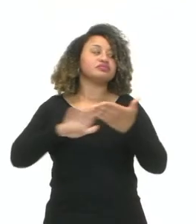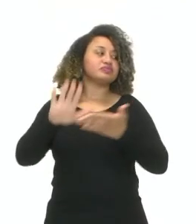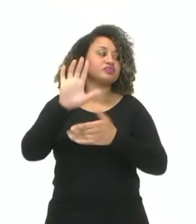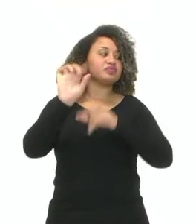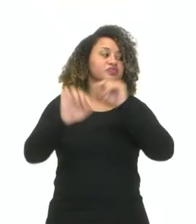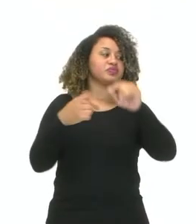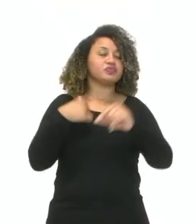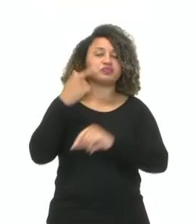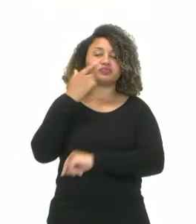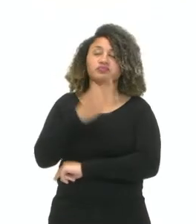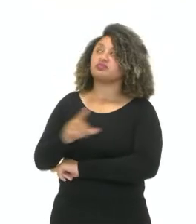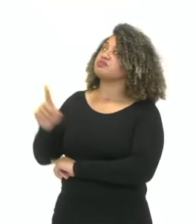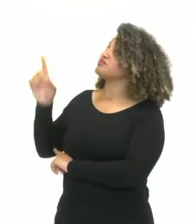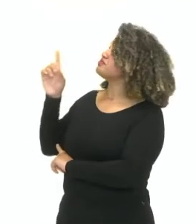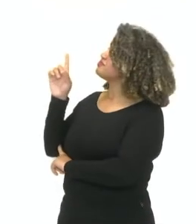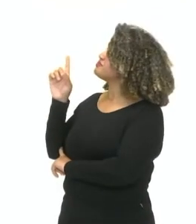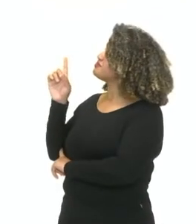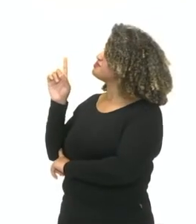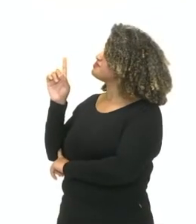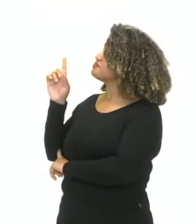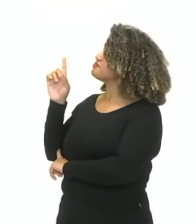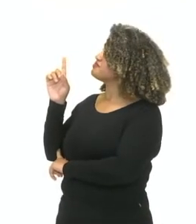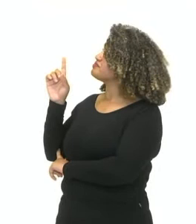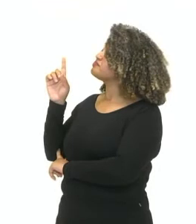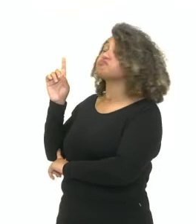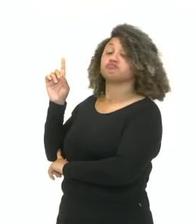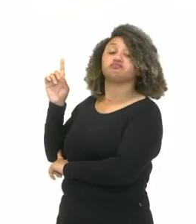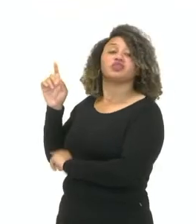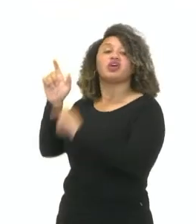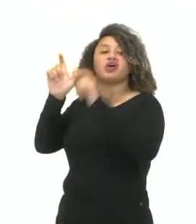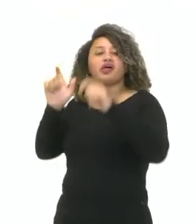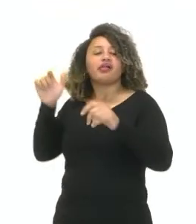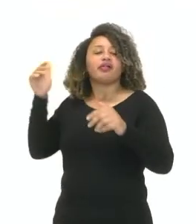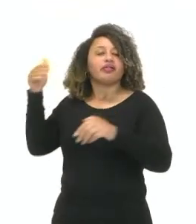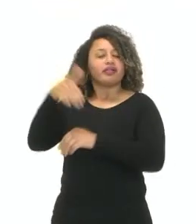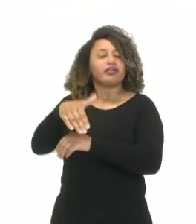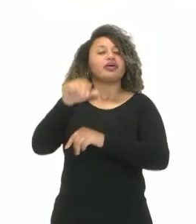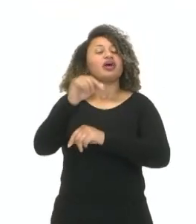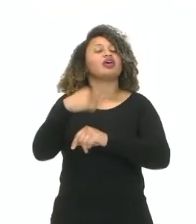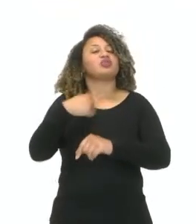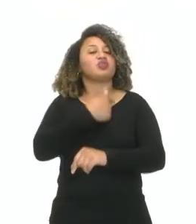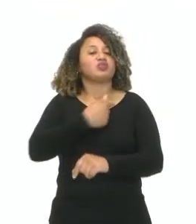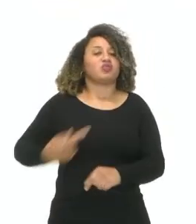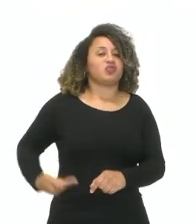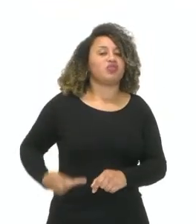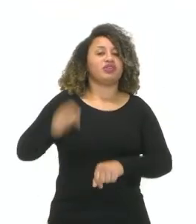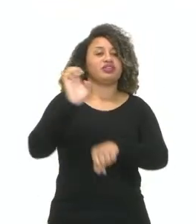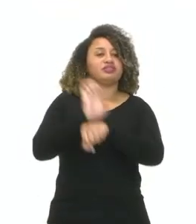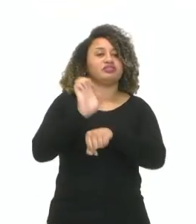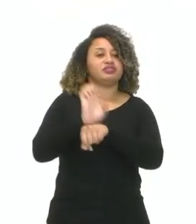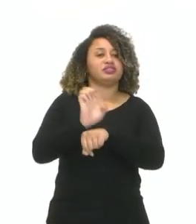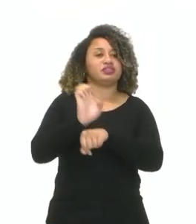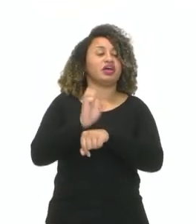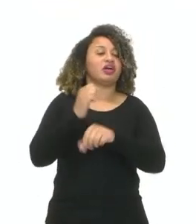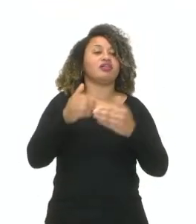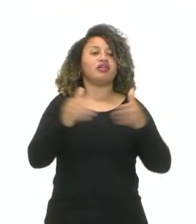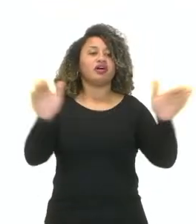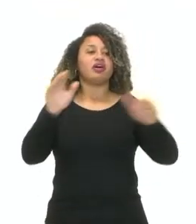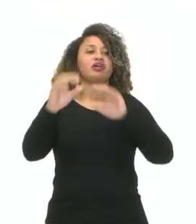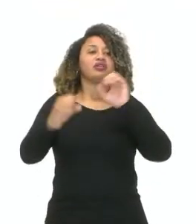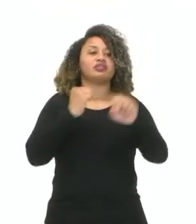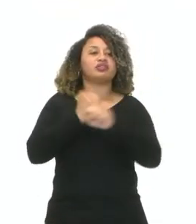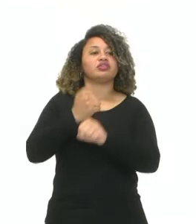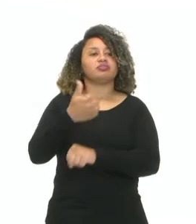o prédio, a sede do governo estadual, então um prédio muito moderno, que foi inaugurado em